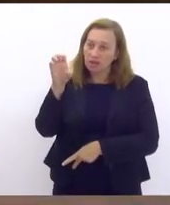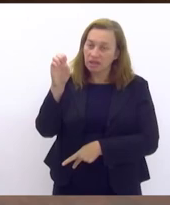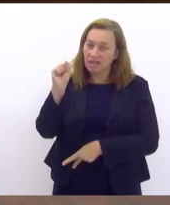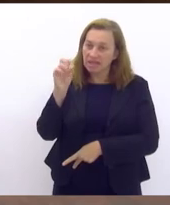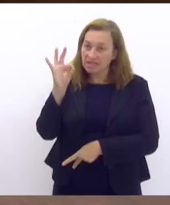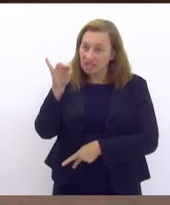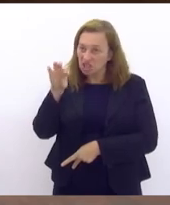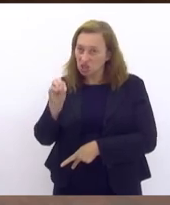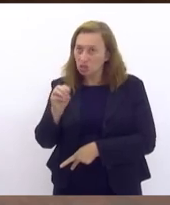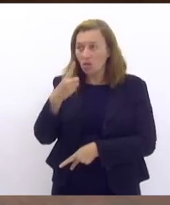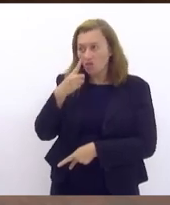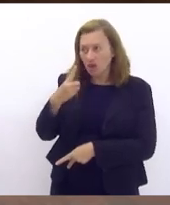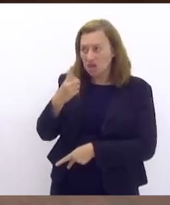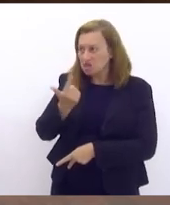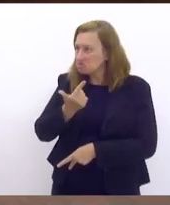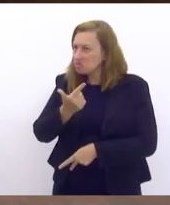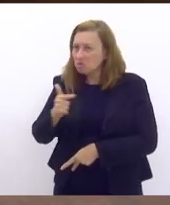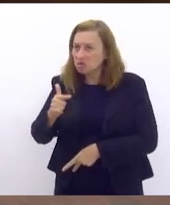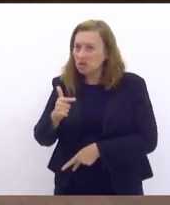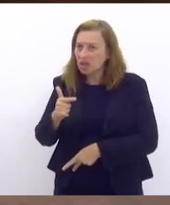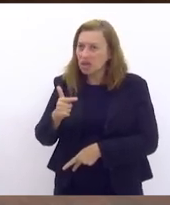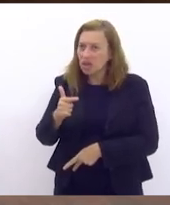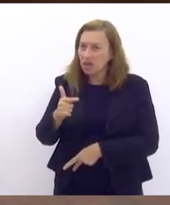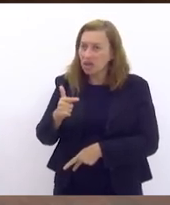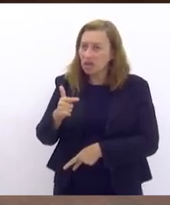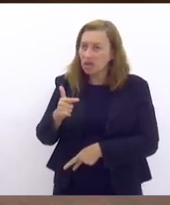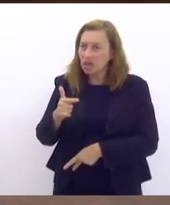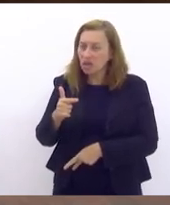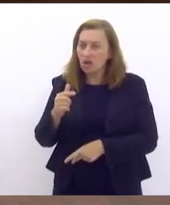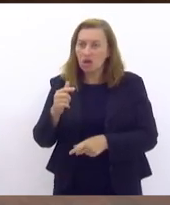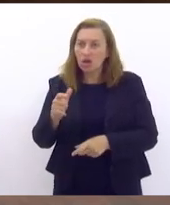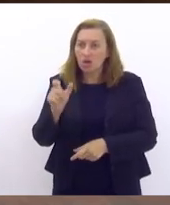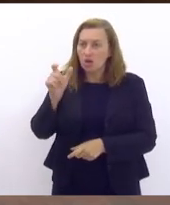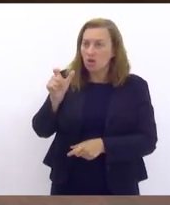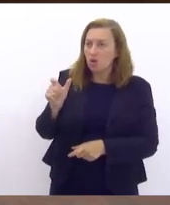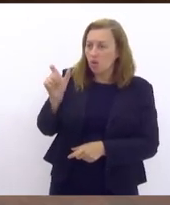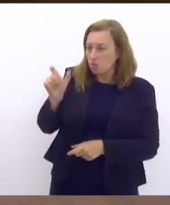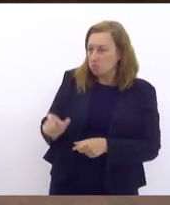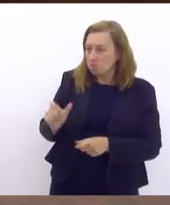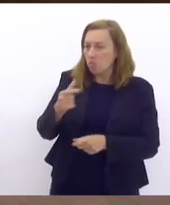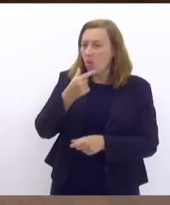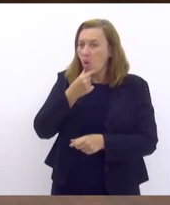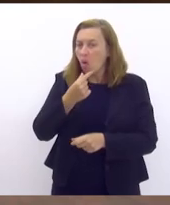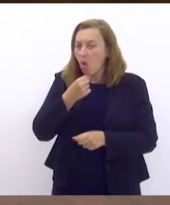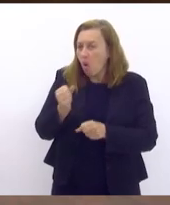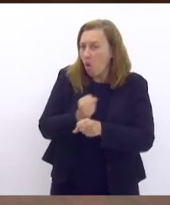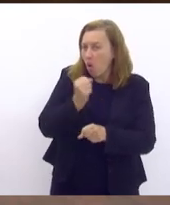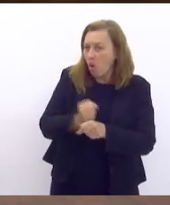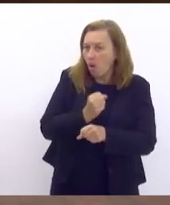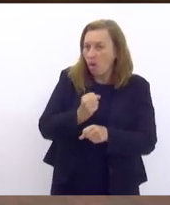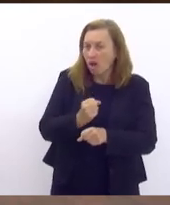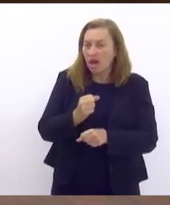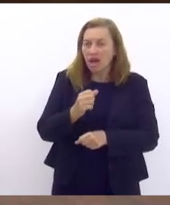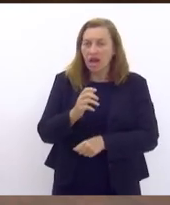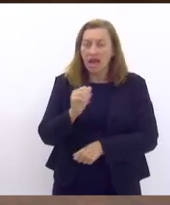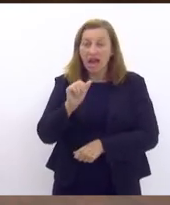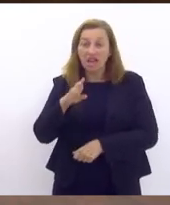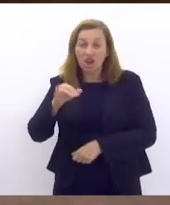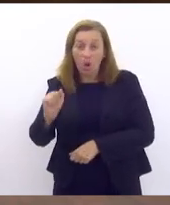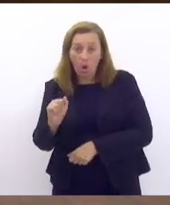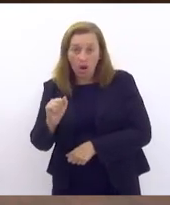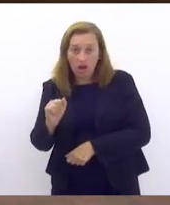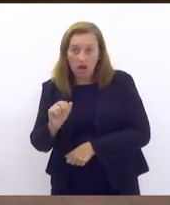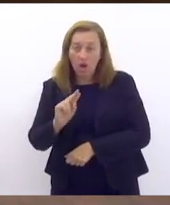Reparem que não existe praticamente operário carioca, operário paulista. Todo trabalhador na